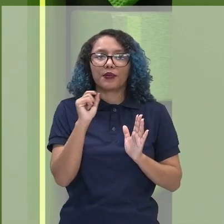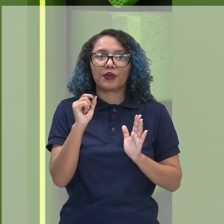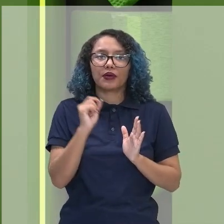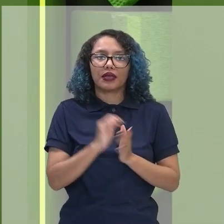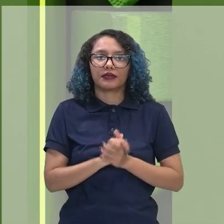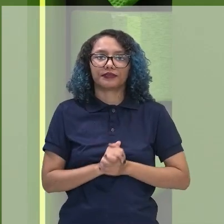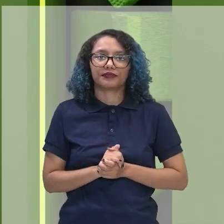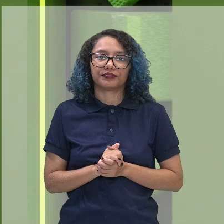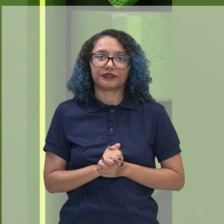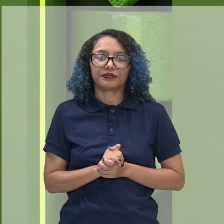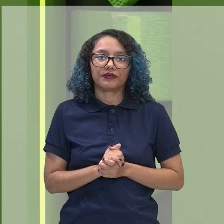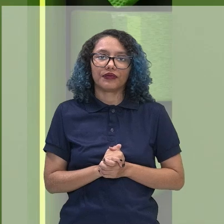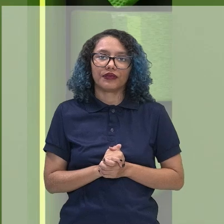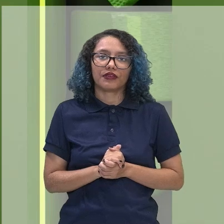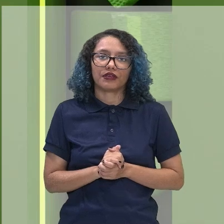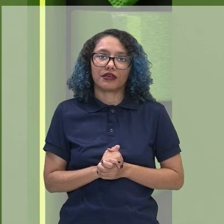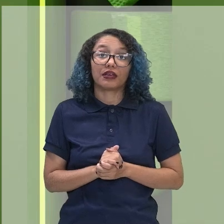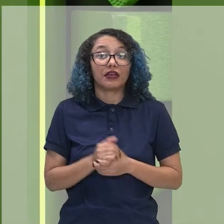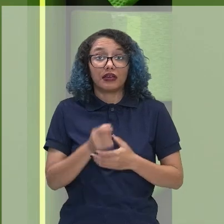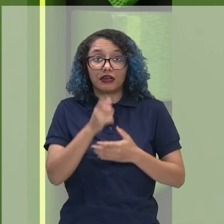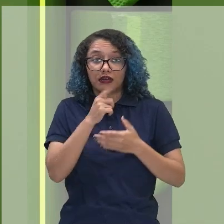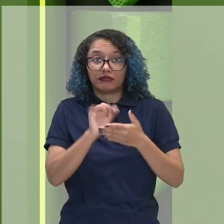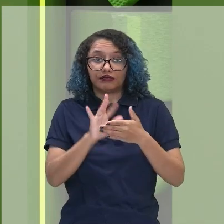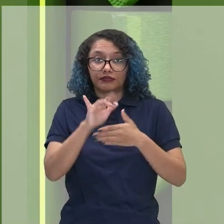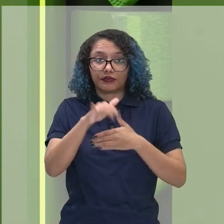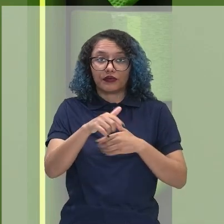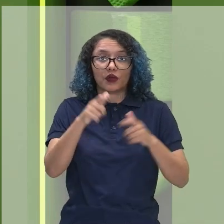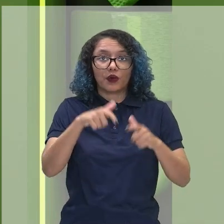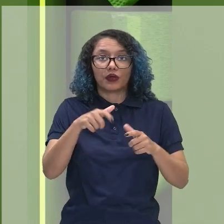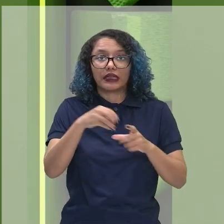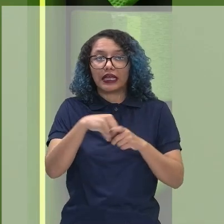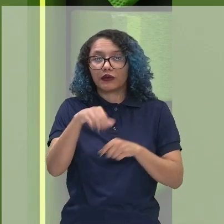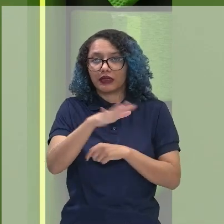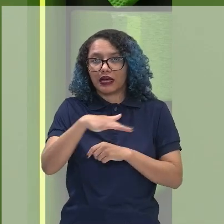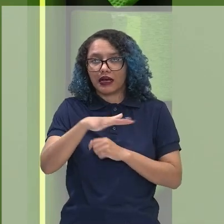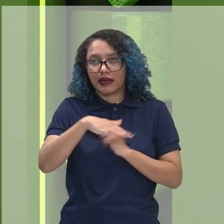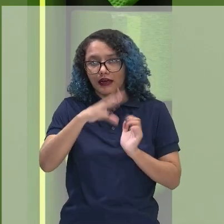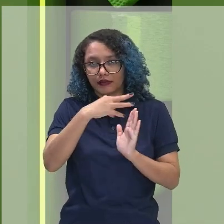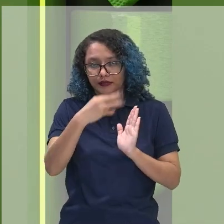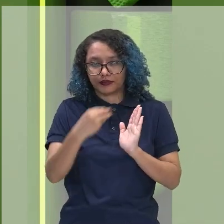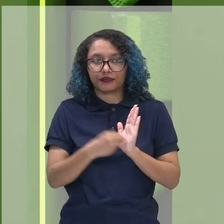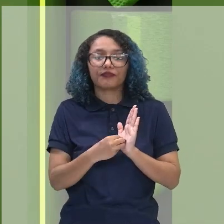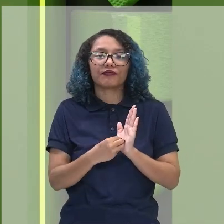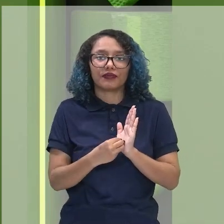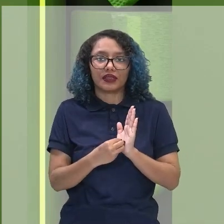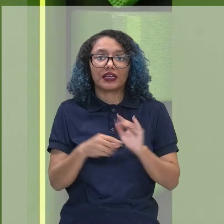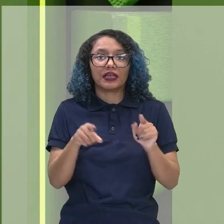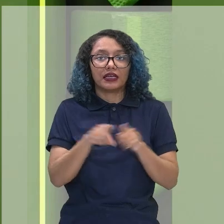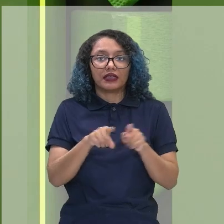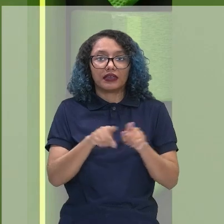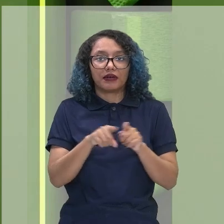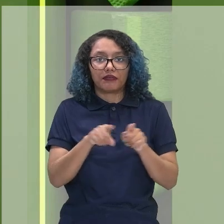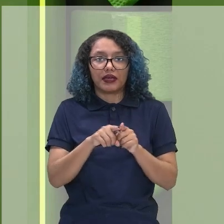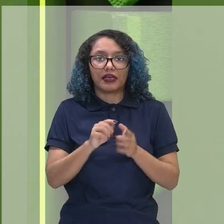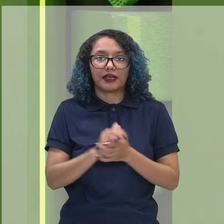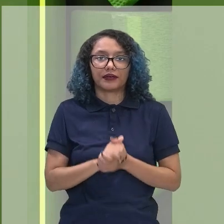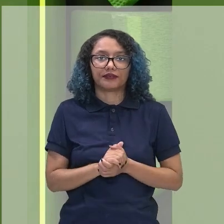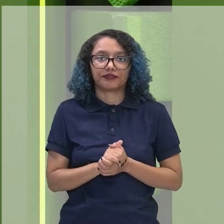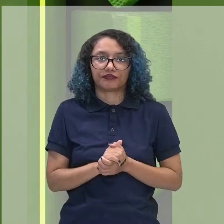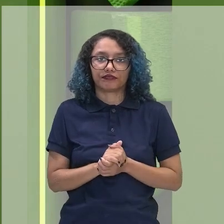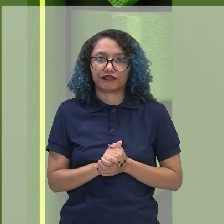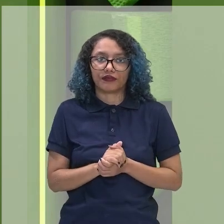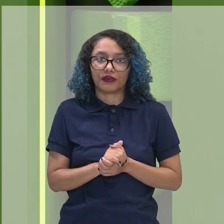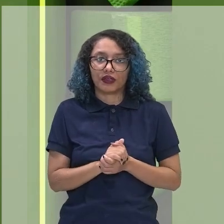usinas hidrelétricas que estão localizadas na região amazônica, né, e que tem todo um contexto ali por